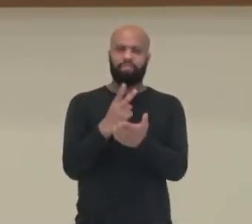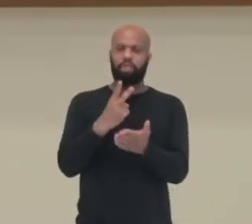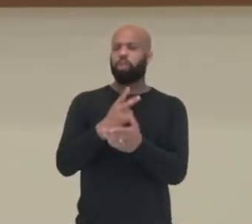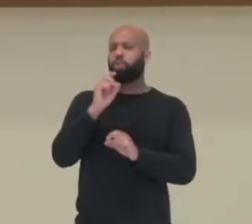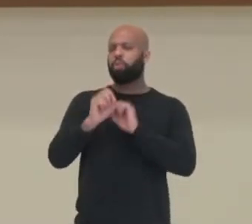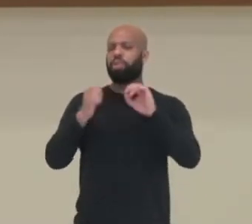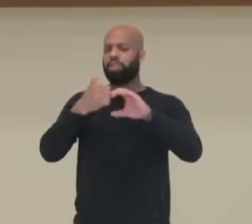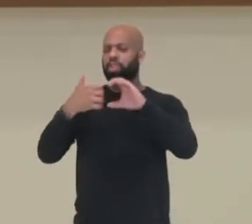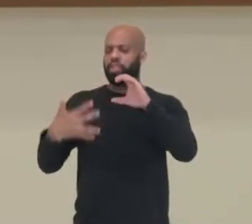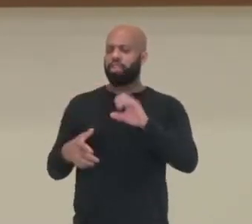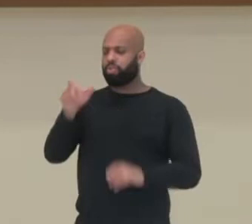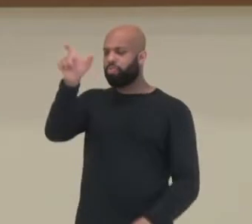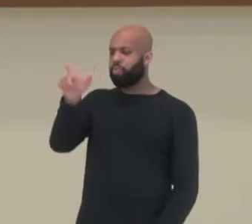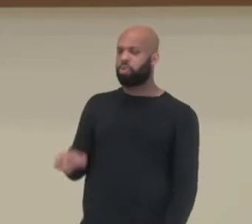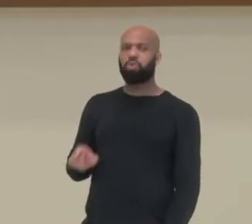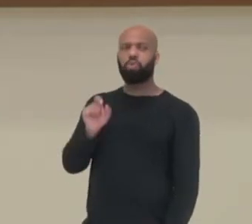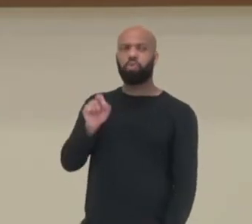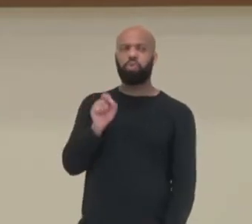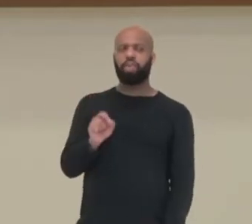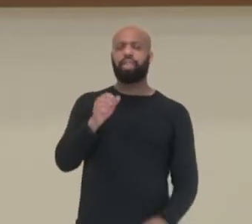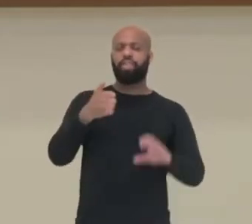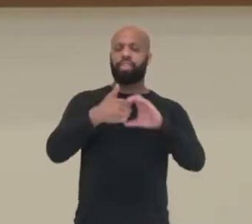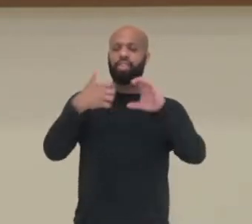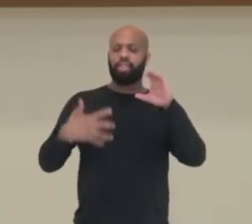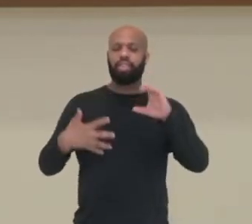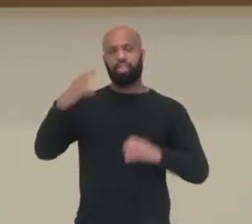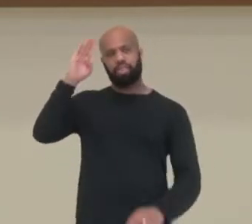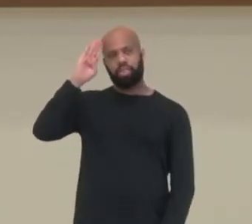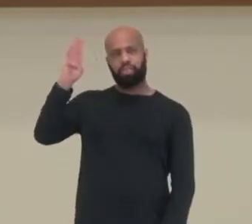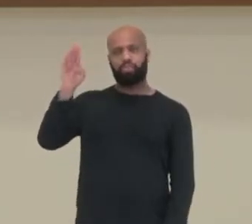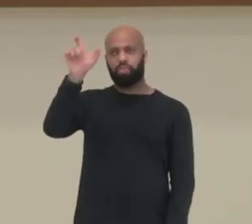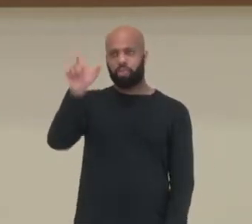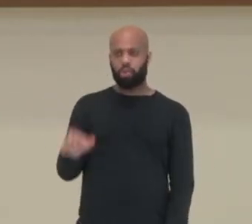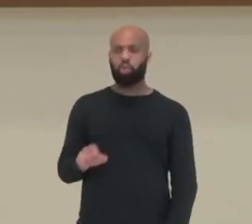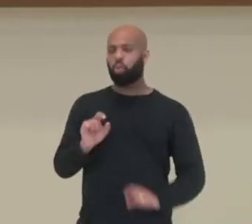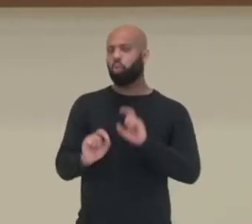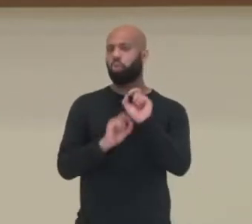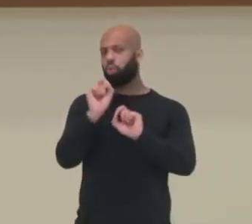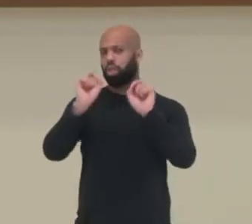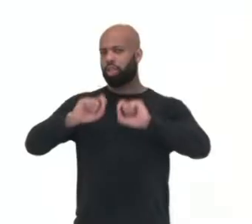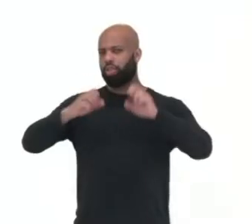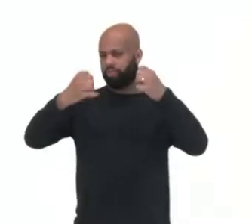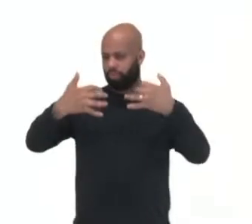dessas pessoas? Se a gente falar assim, quais as características principais dessas pessoas? O que vocês podem dizer?